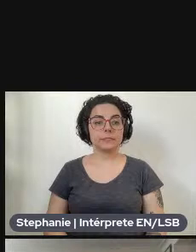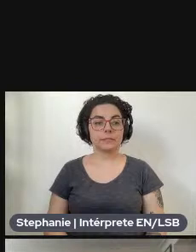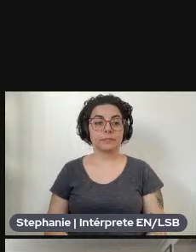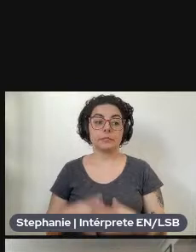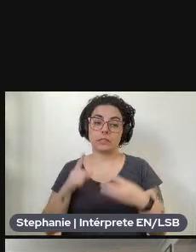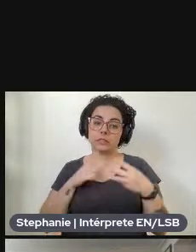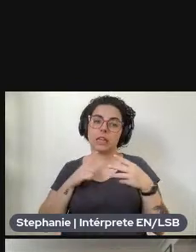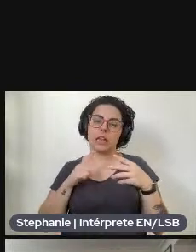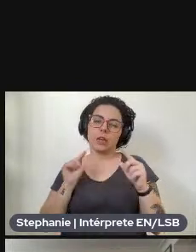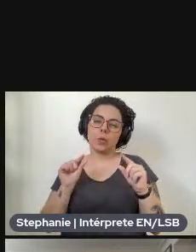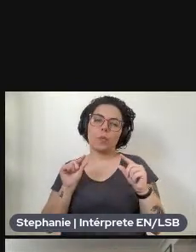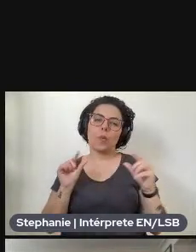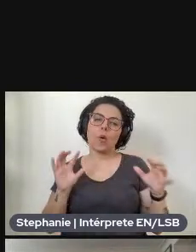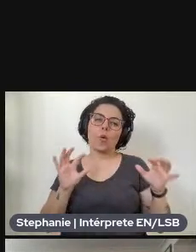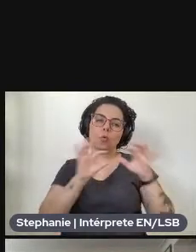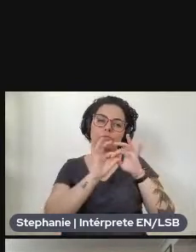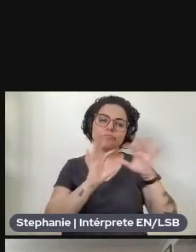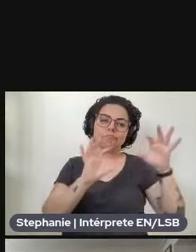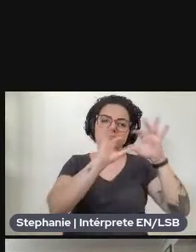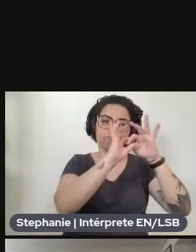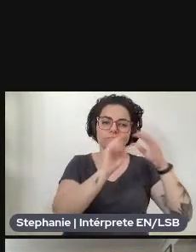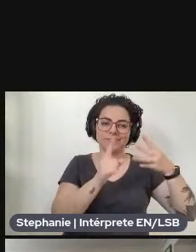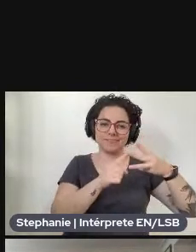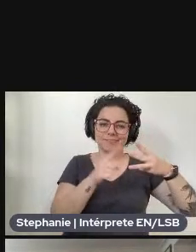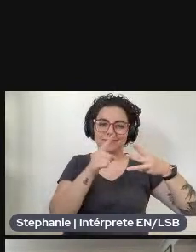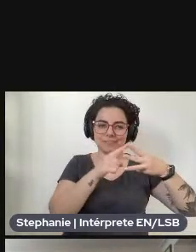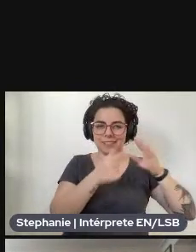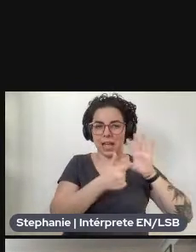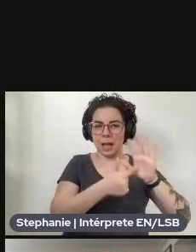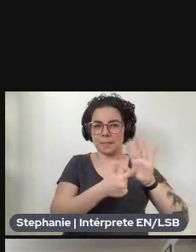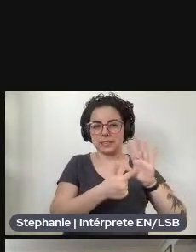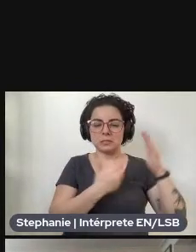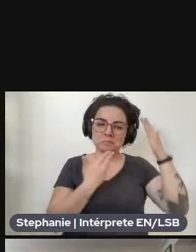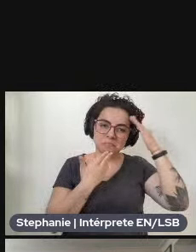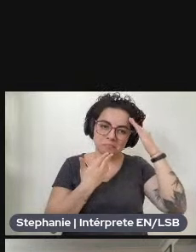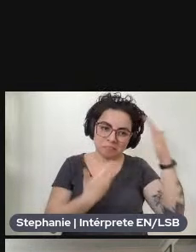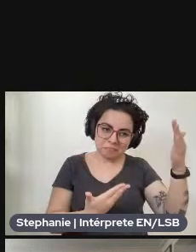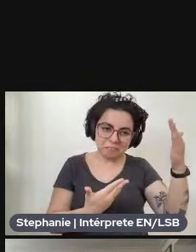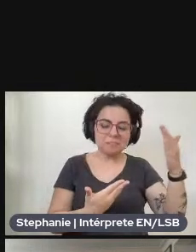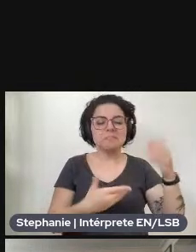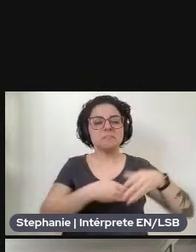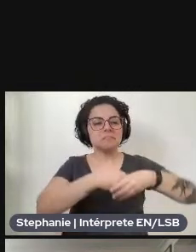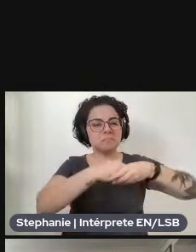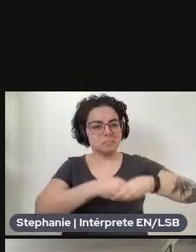anteriores, que agradeço muito e cumprimento